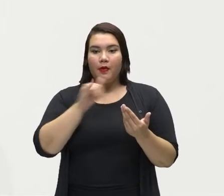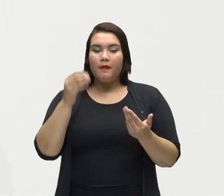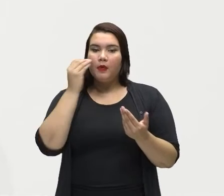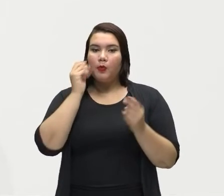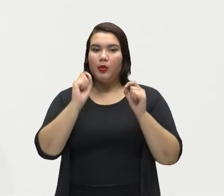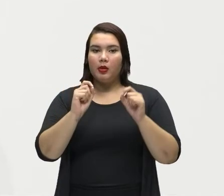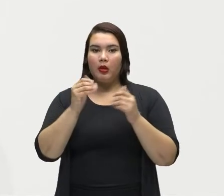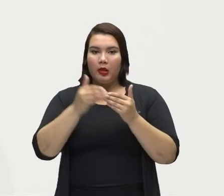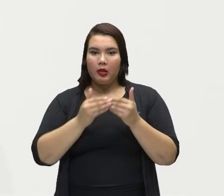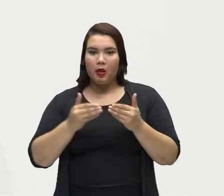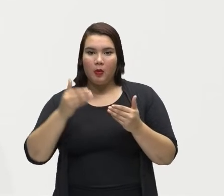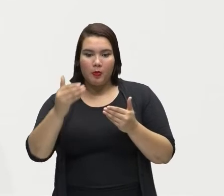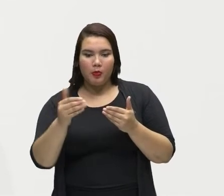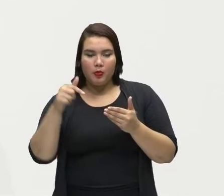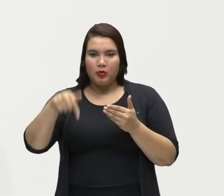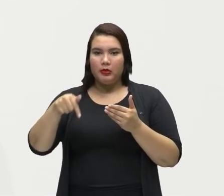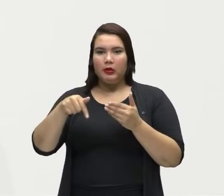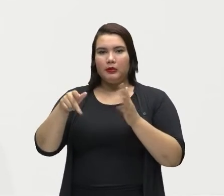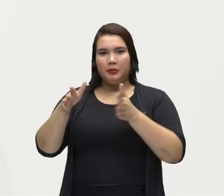da fragmentação do Império